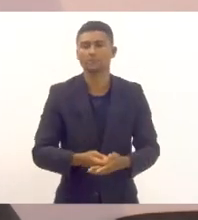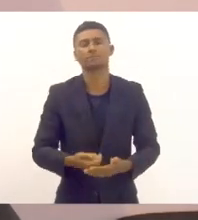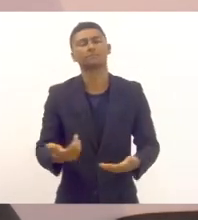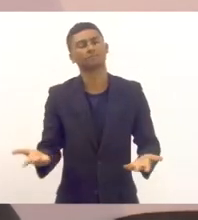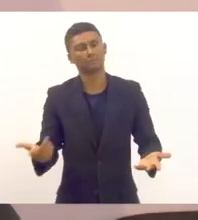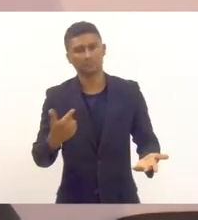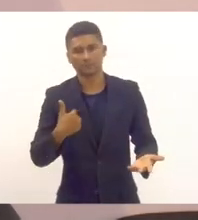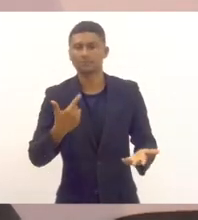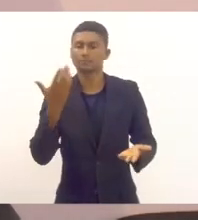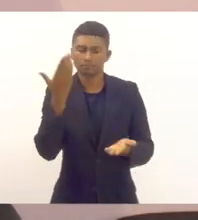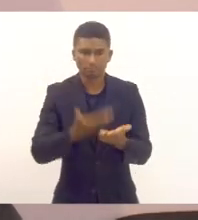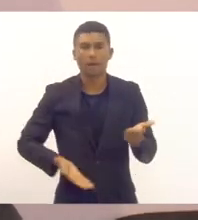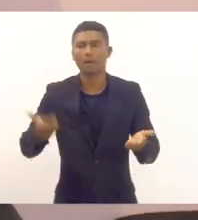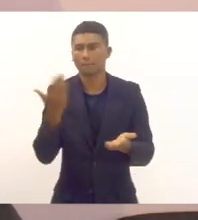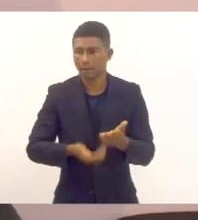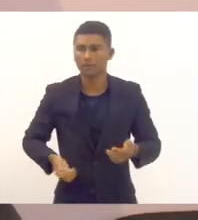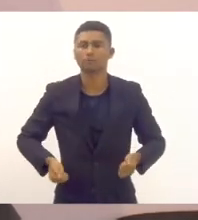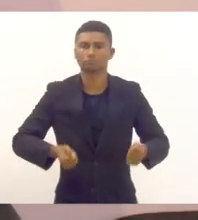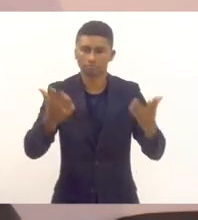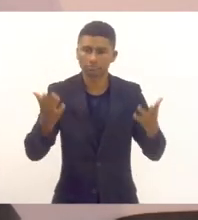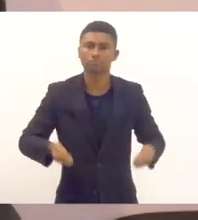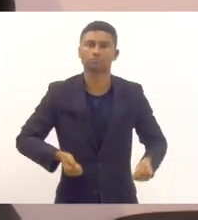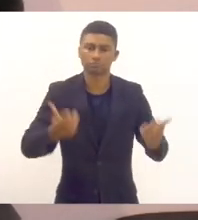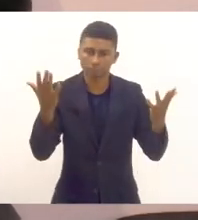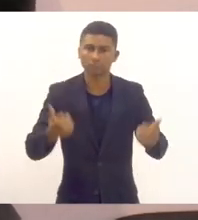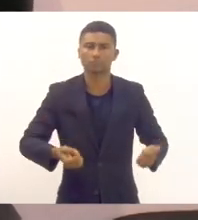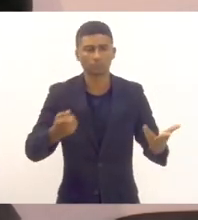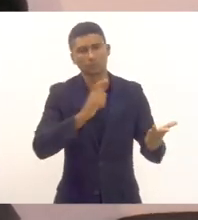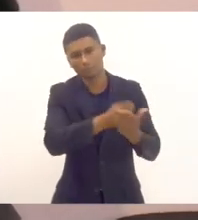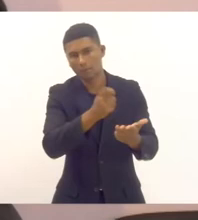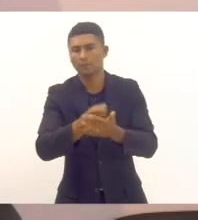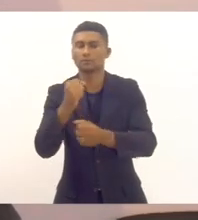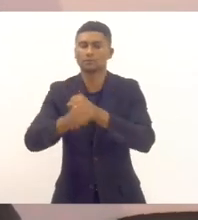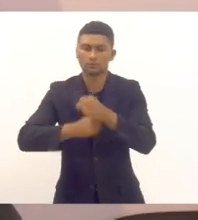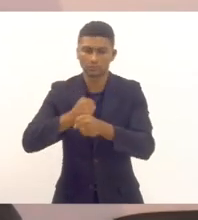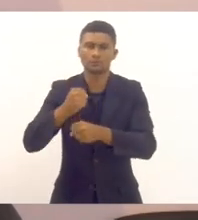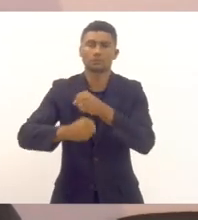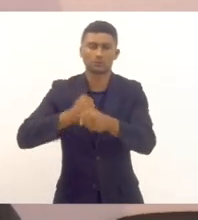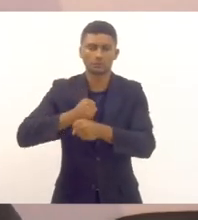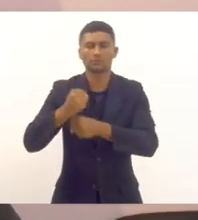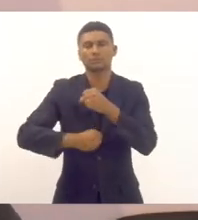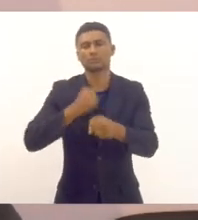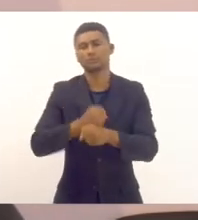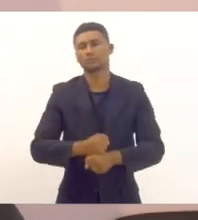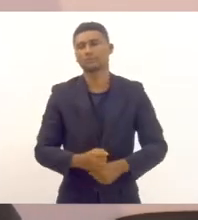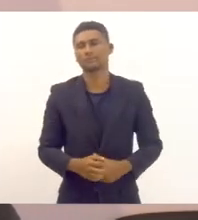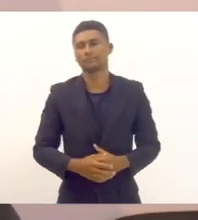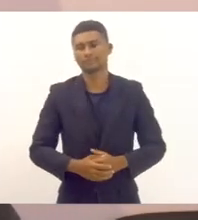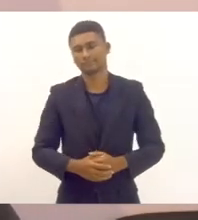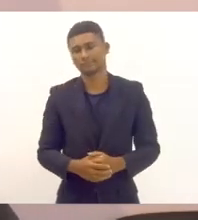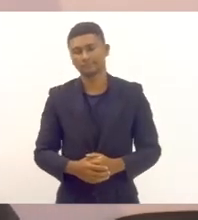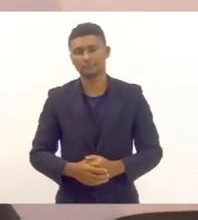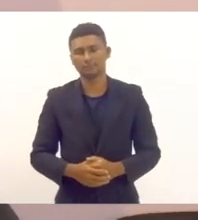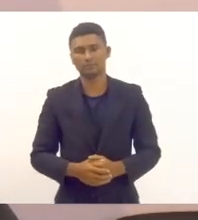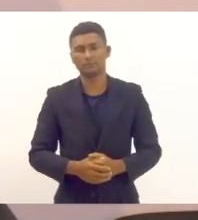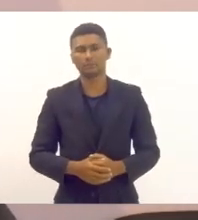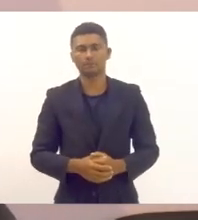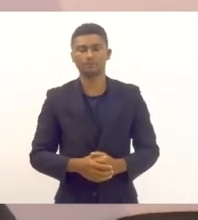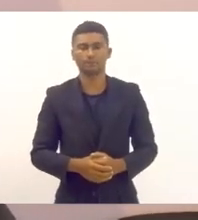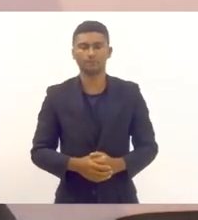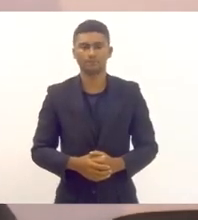perdendo um dinheiro forte, né, anualmente. Entendeu? Pode passar, Rafinha.